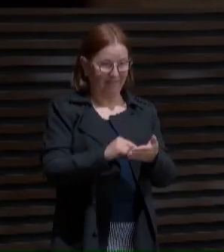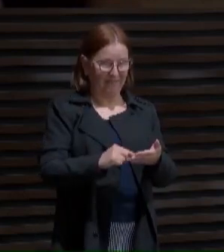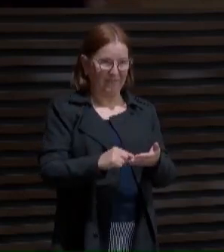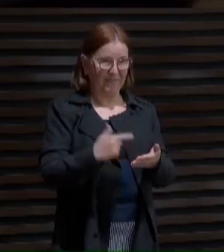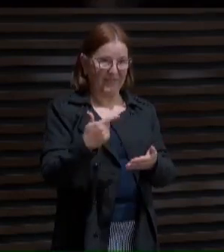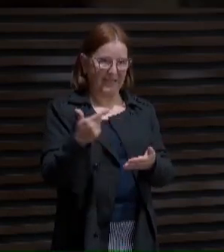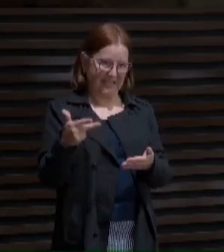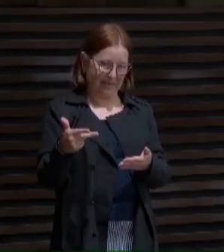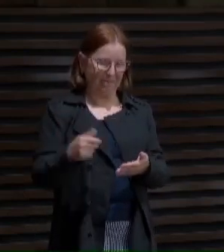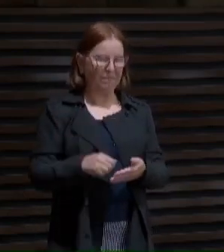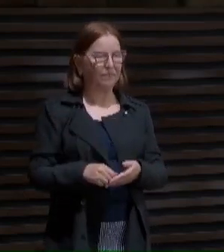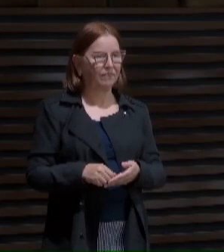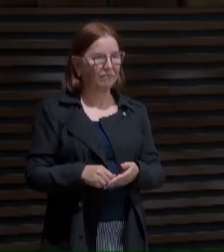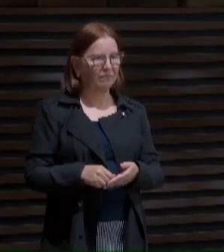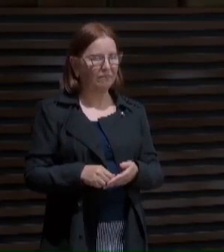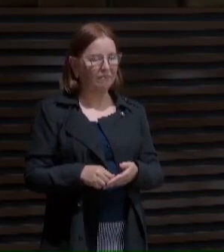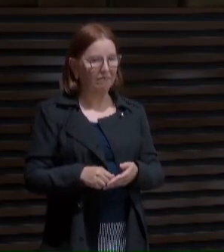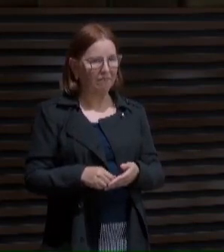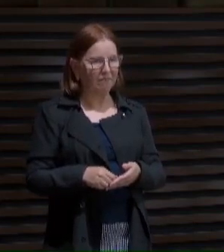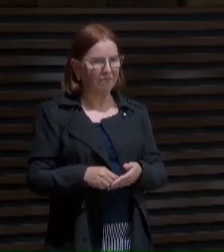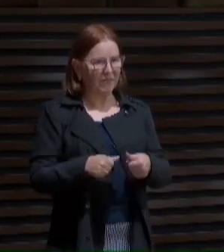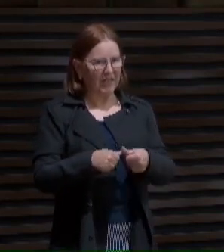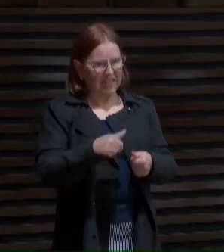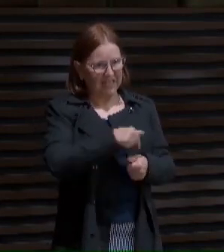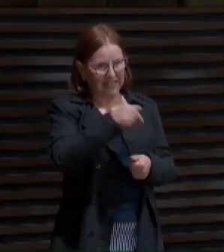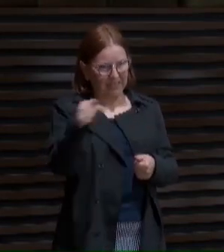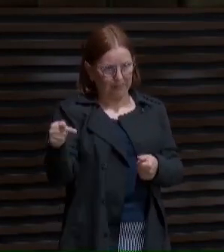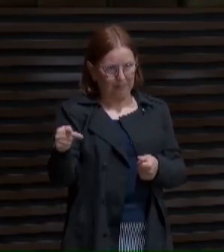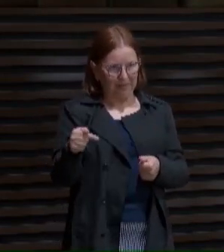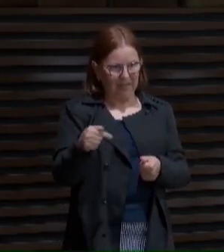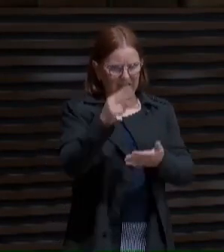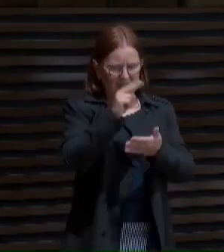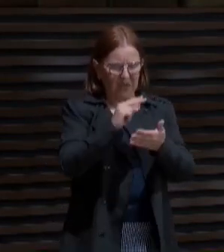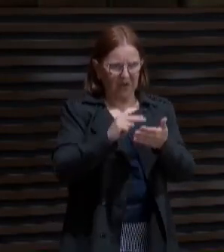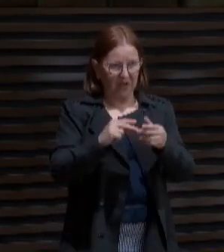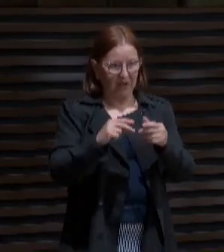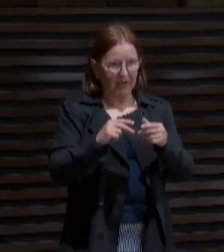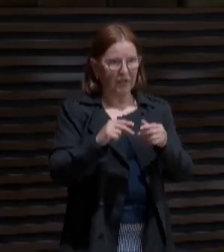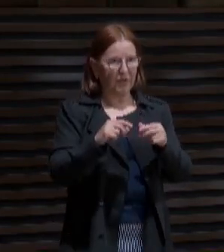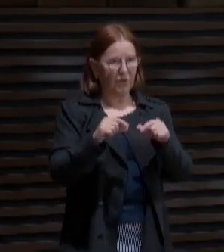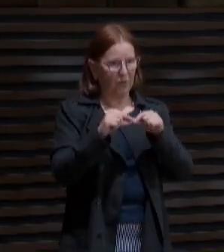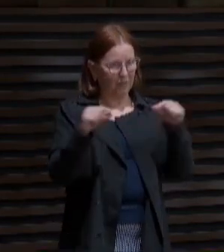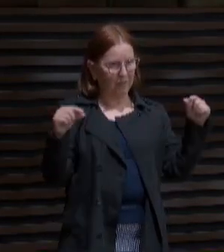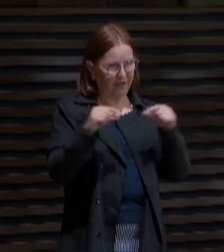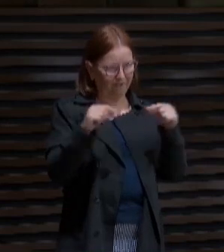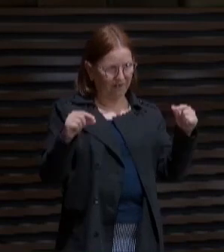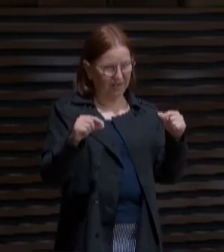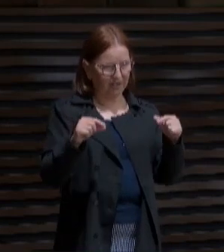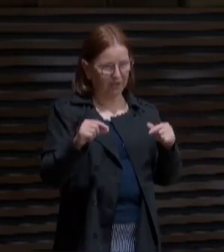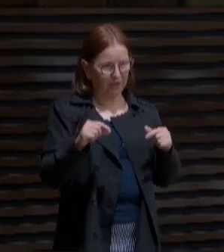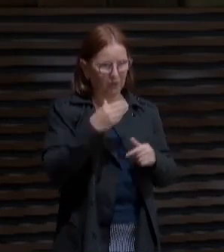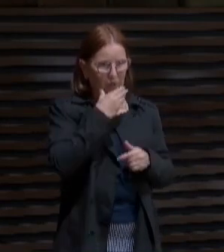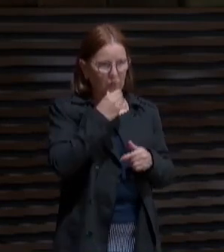realidade. Essa semana eu estava lendo uma frase de um historiador americano, o nome dele é Daniel